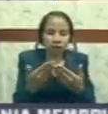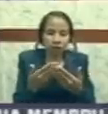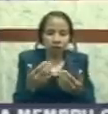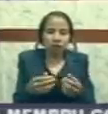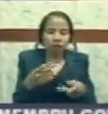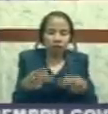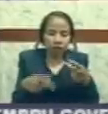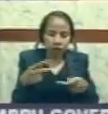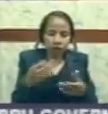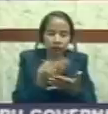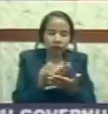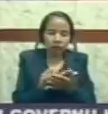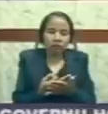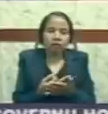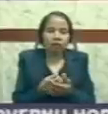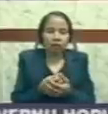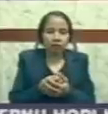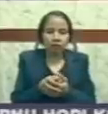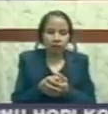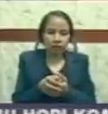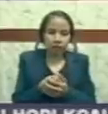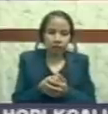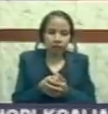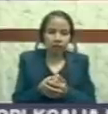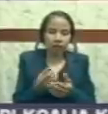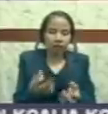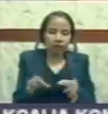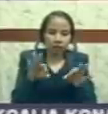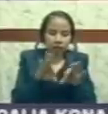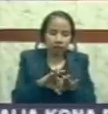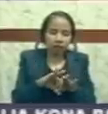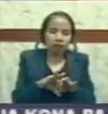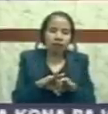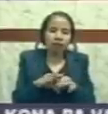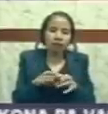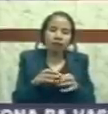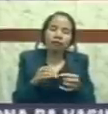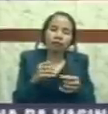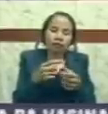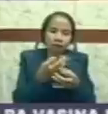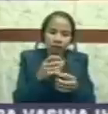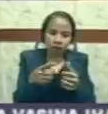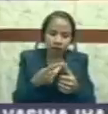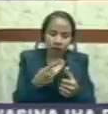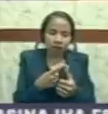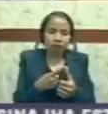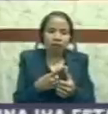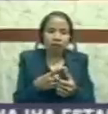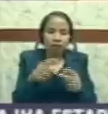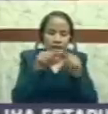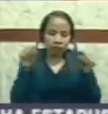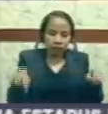evolução orçamental em termos homólogos. Importará, finalmente, em redação final, assegurar que os valores desta